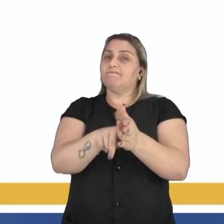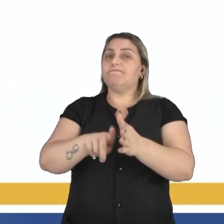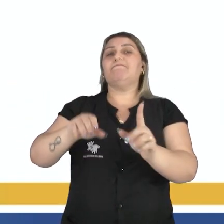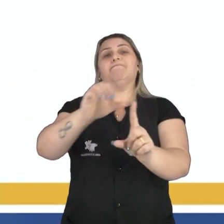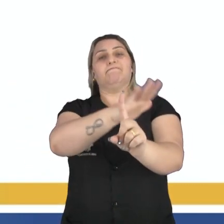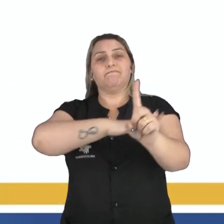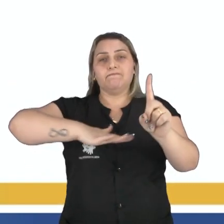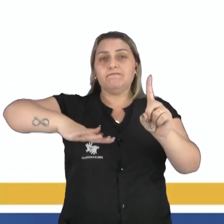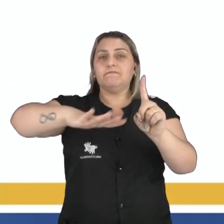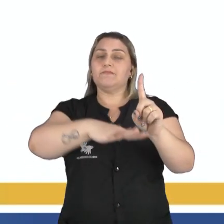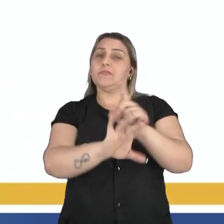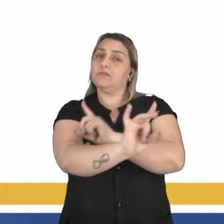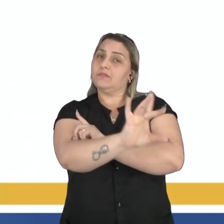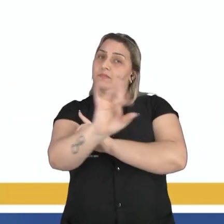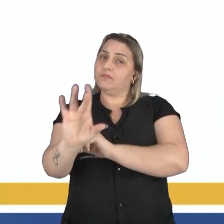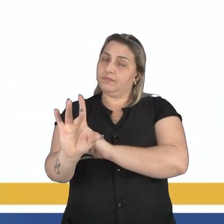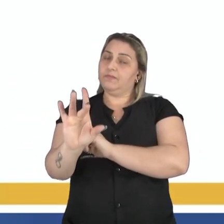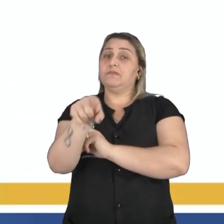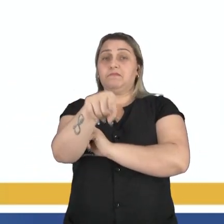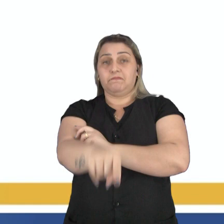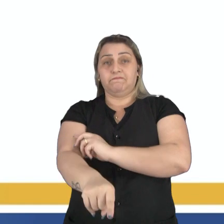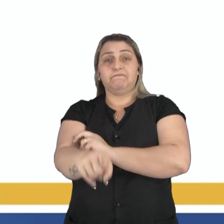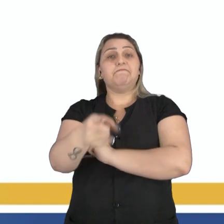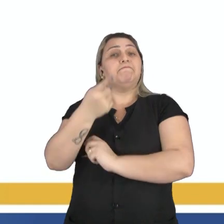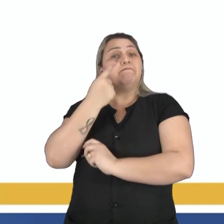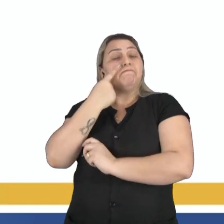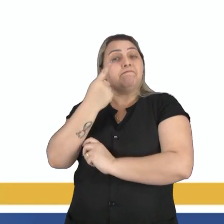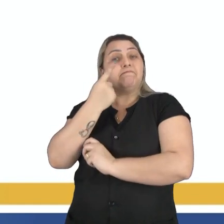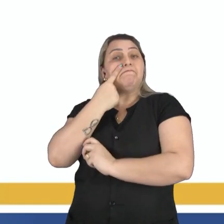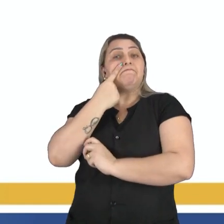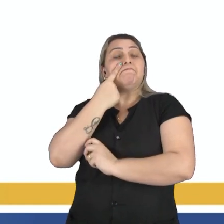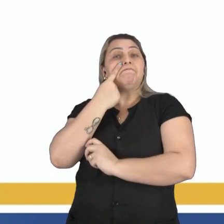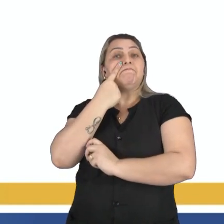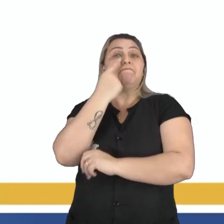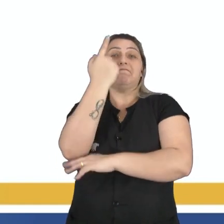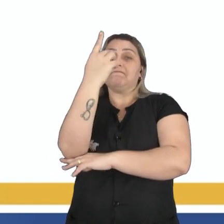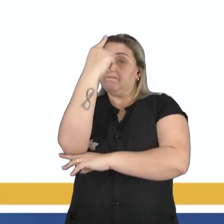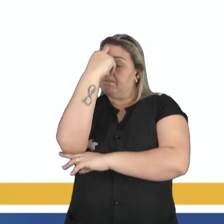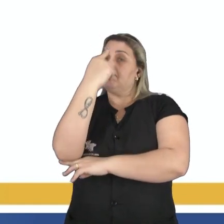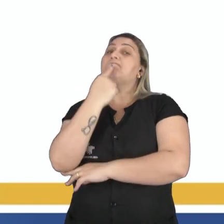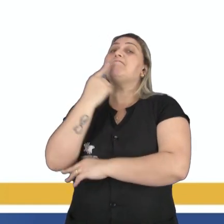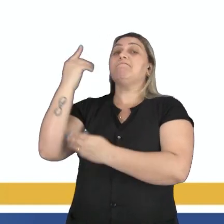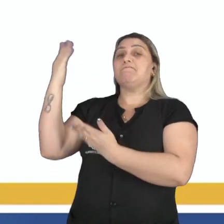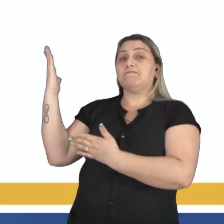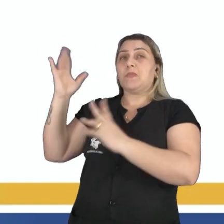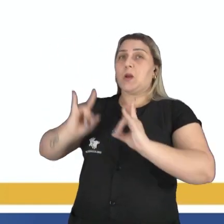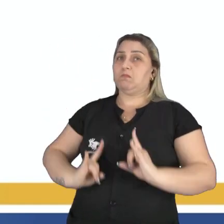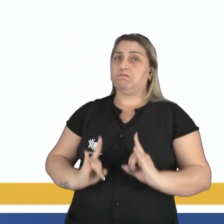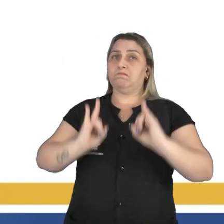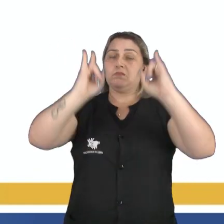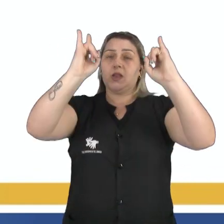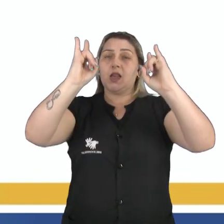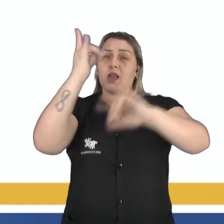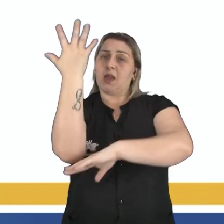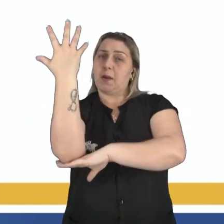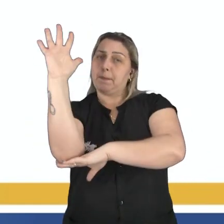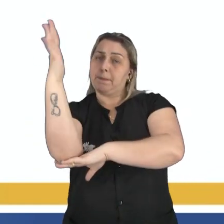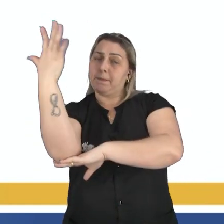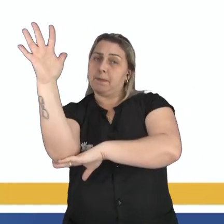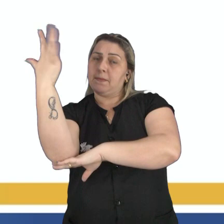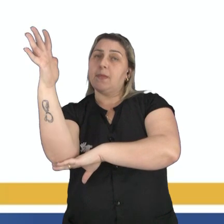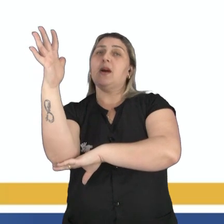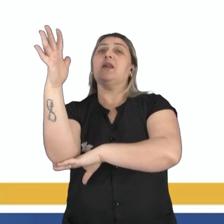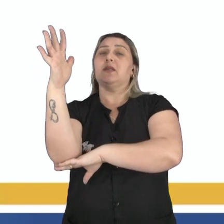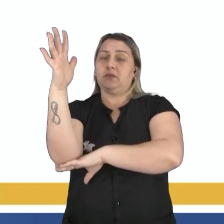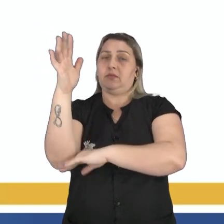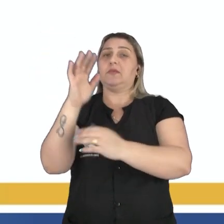sociedade. Então, cada coisa que você está identificando nessa paisagem aí Seja o prédio, seja a planta, seja